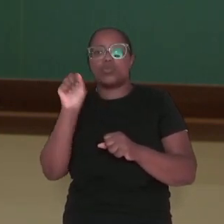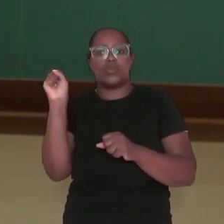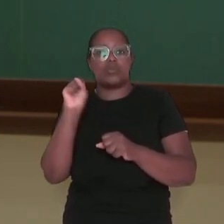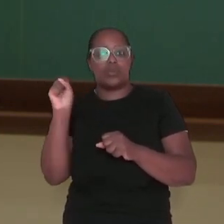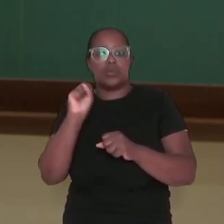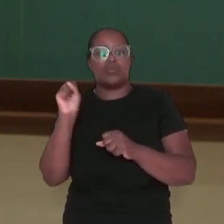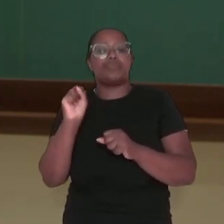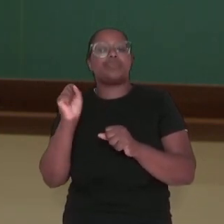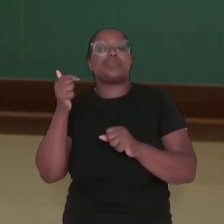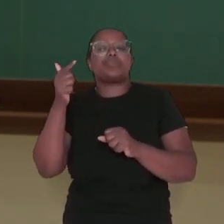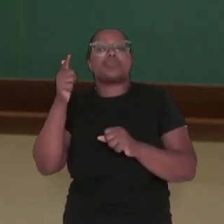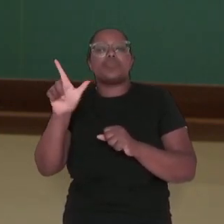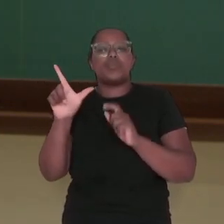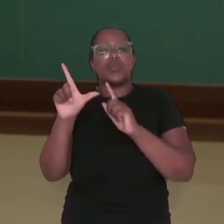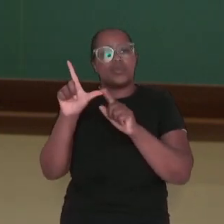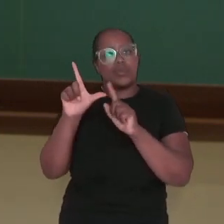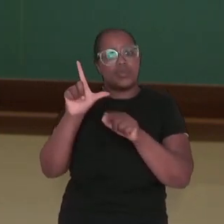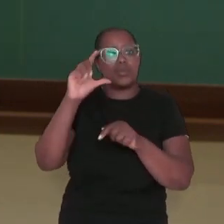Próximo, letra C,